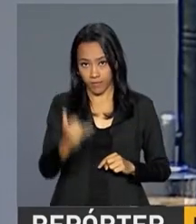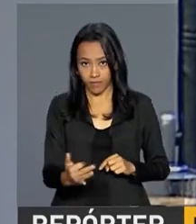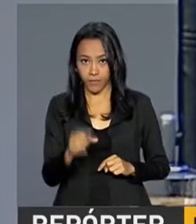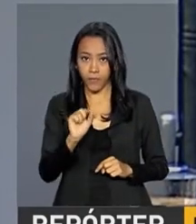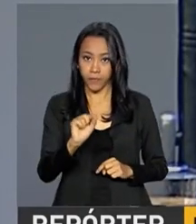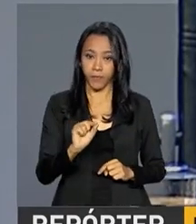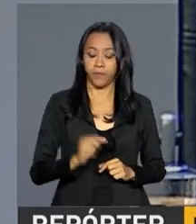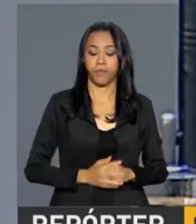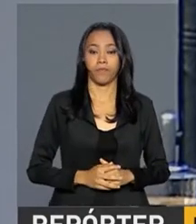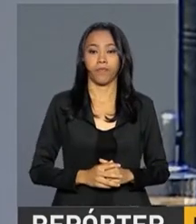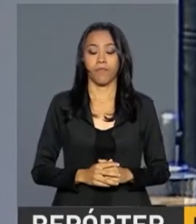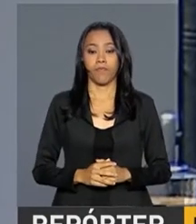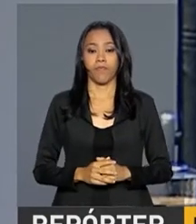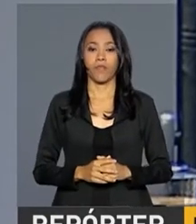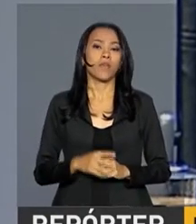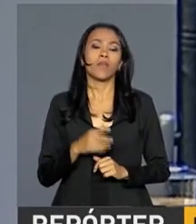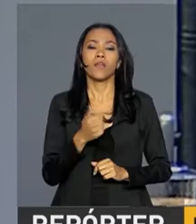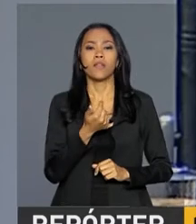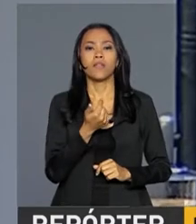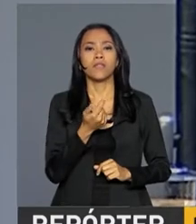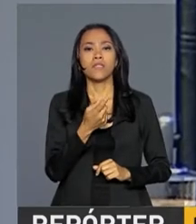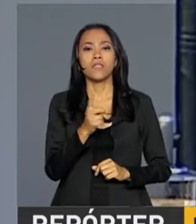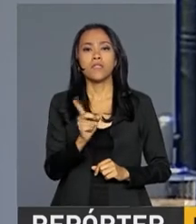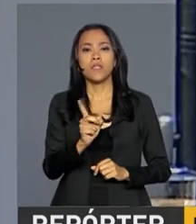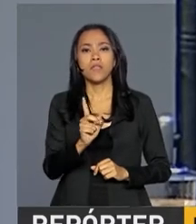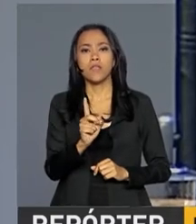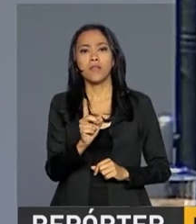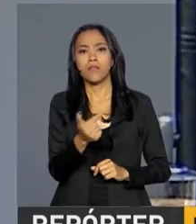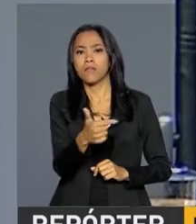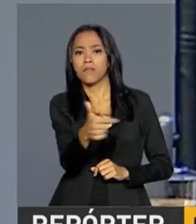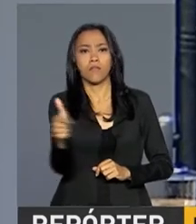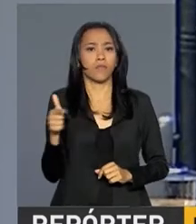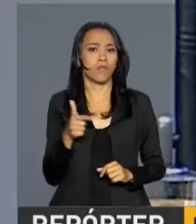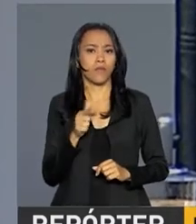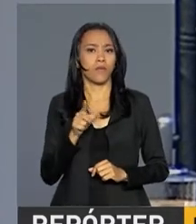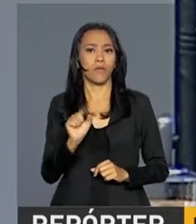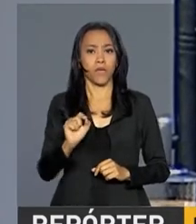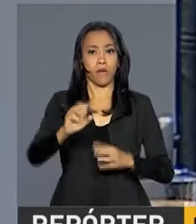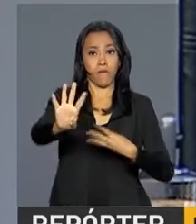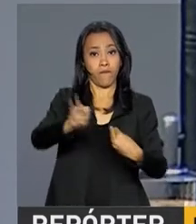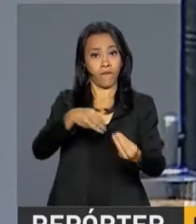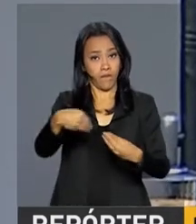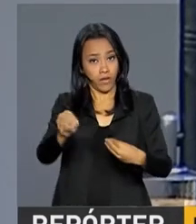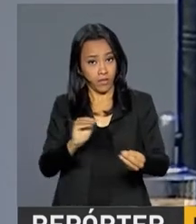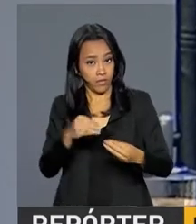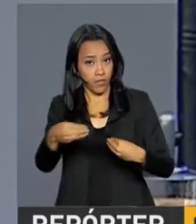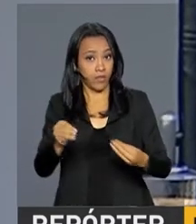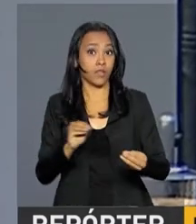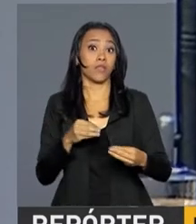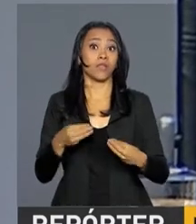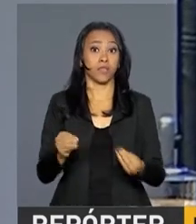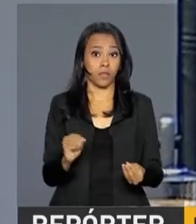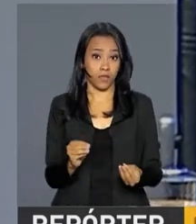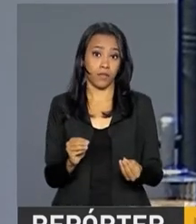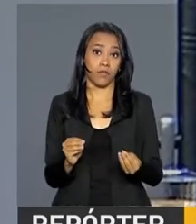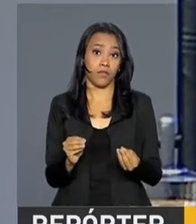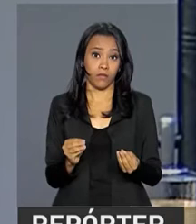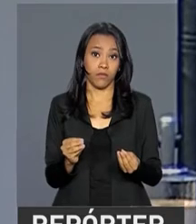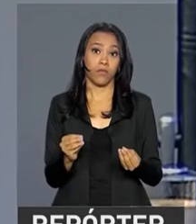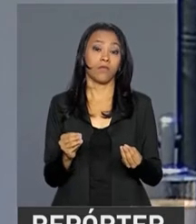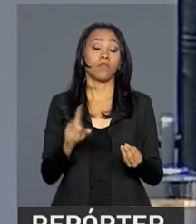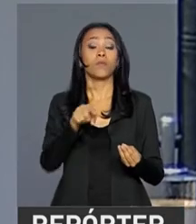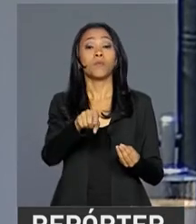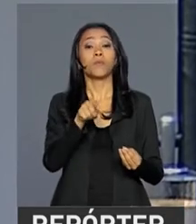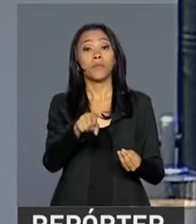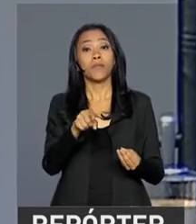não deve haver uma flexibilização ou uma suspensão pura e simples da águia de